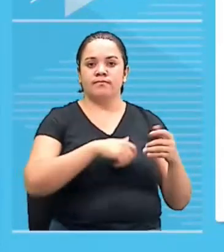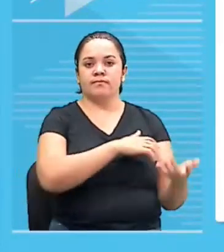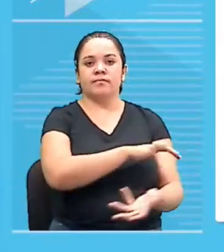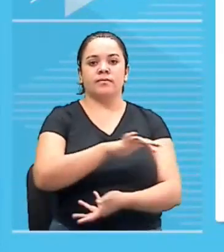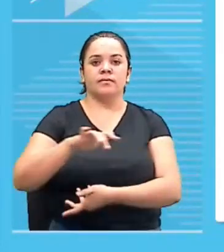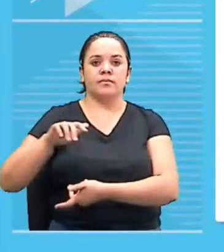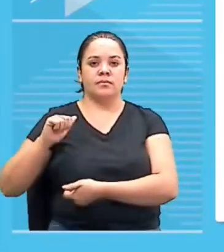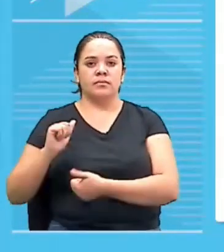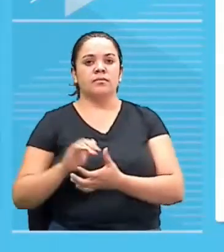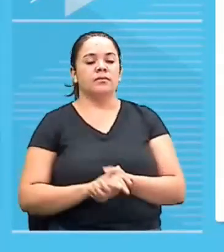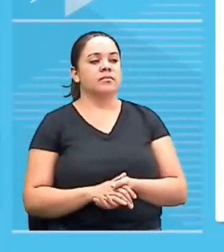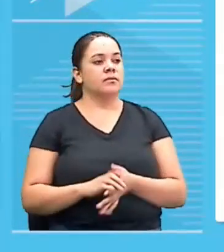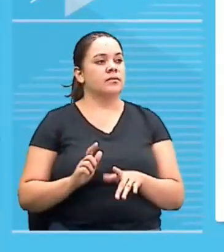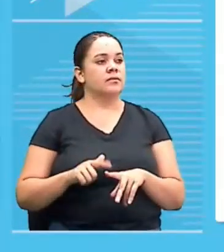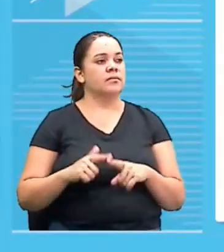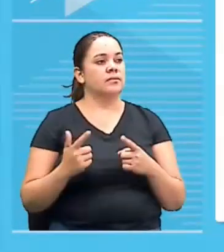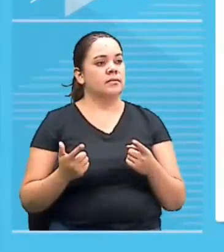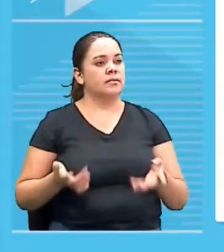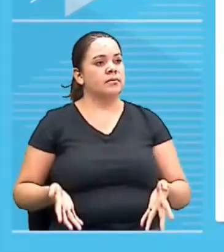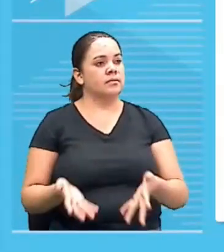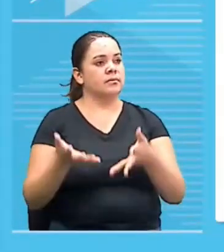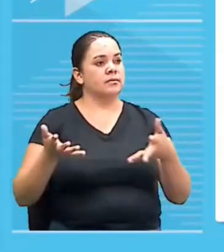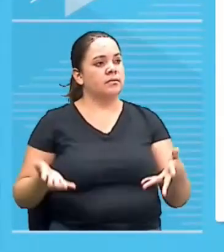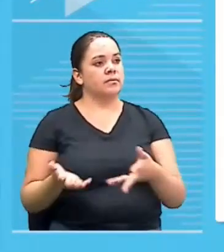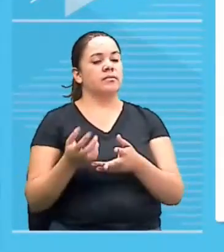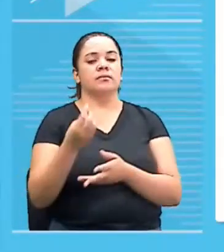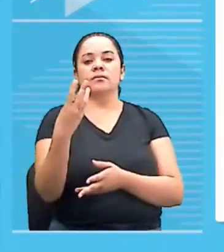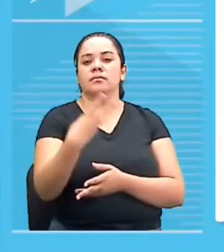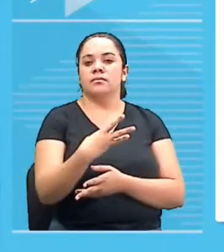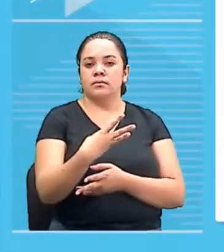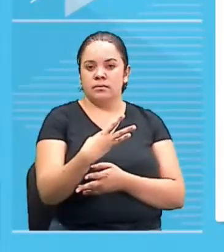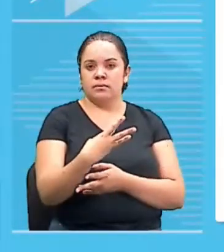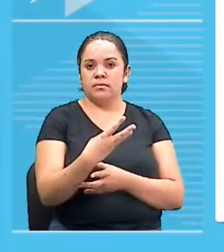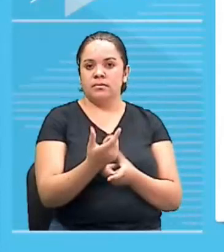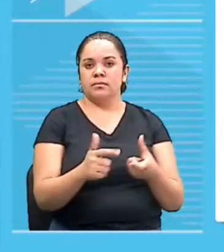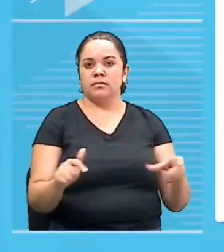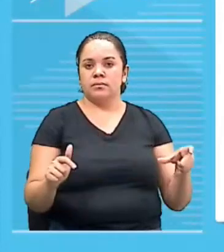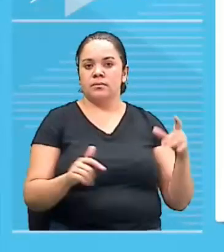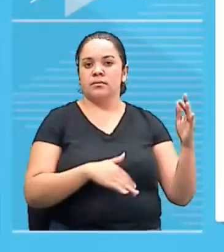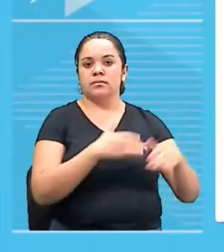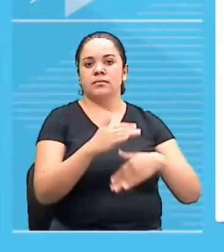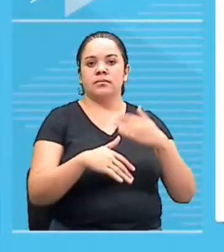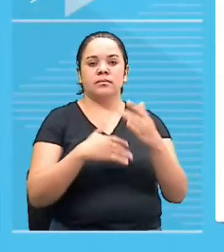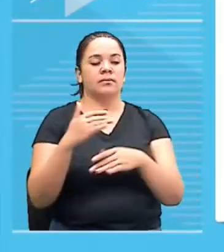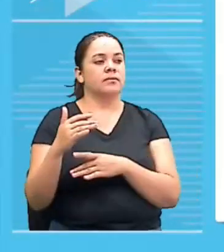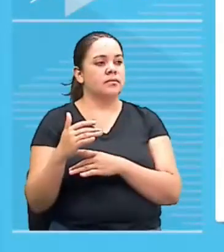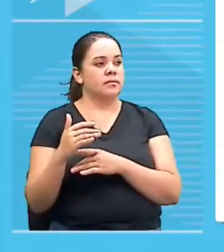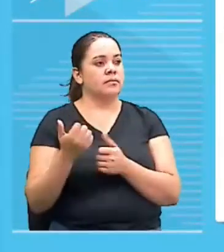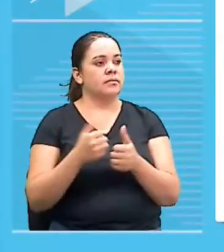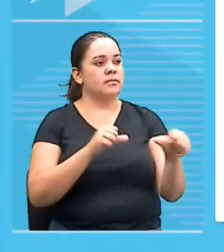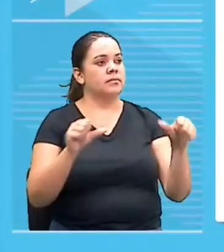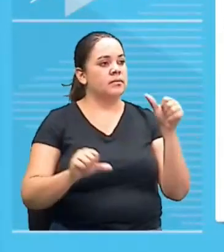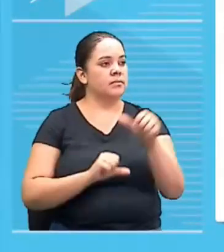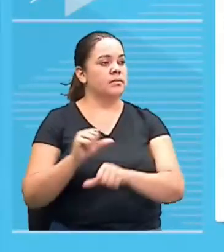mas está sendo motivada por 3 grandes mudanças no mundo industrial produtivo.